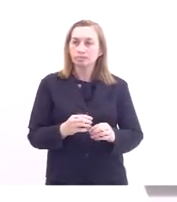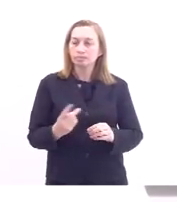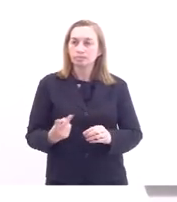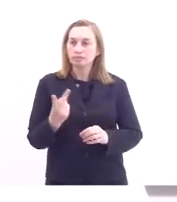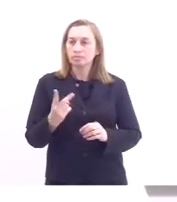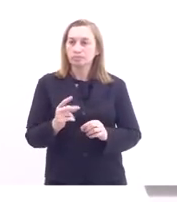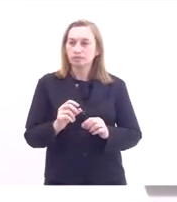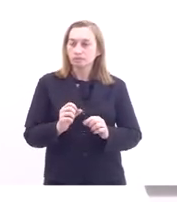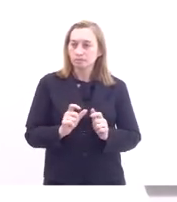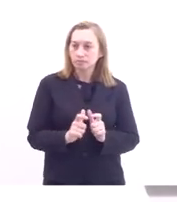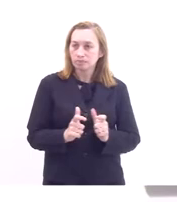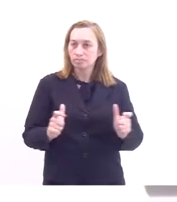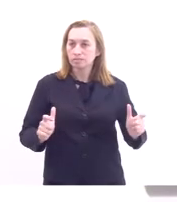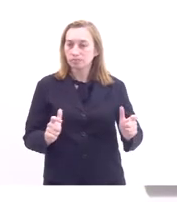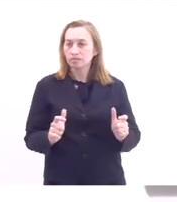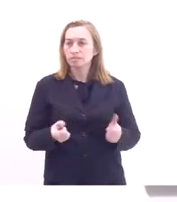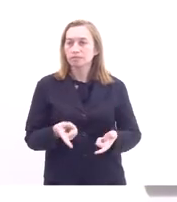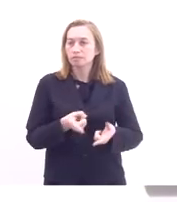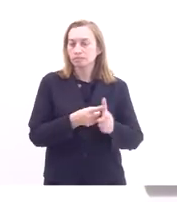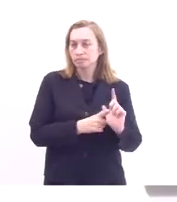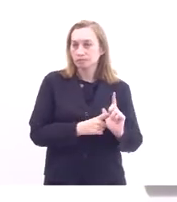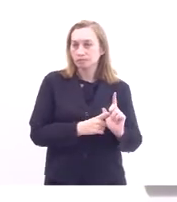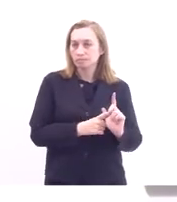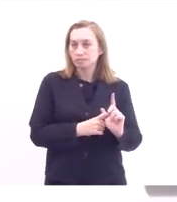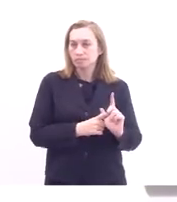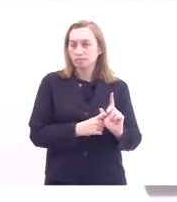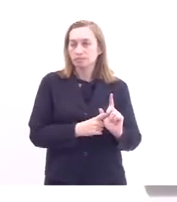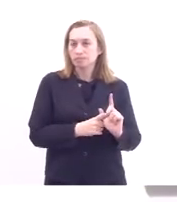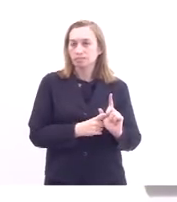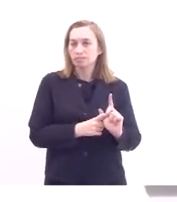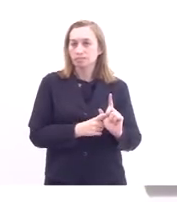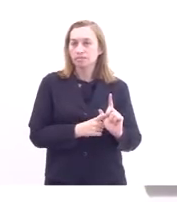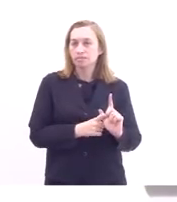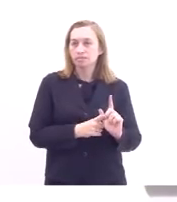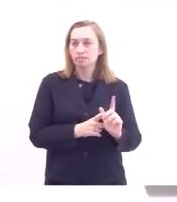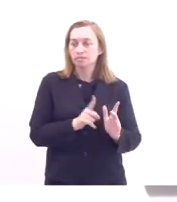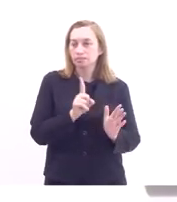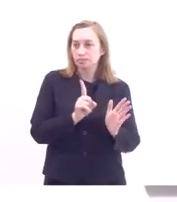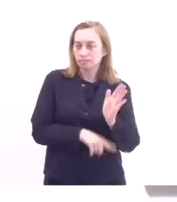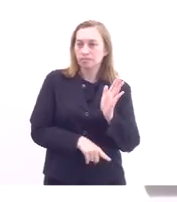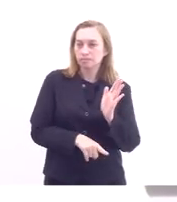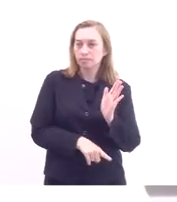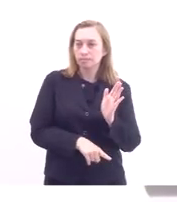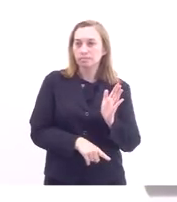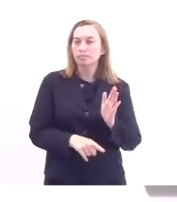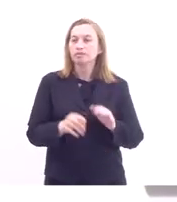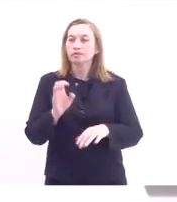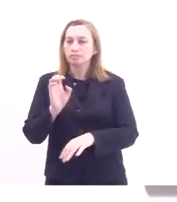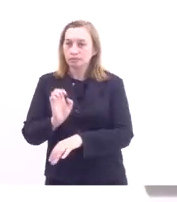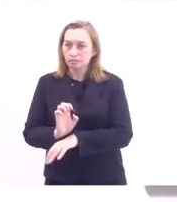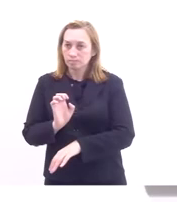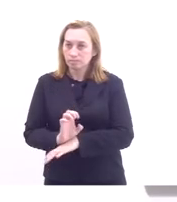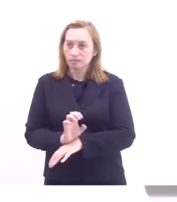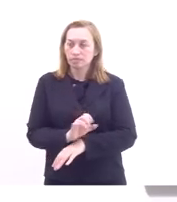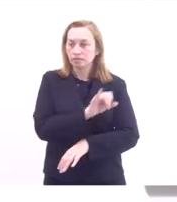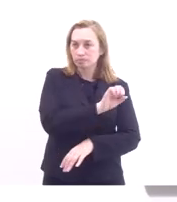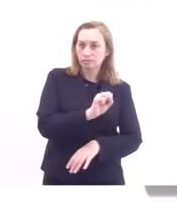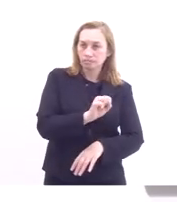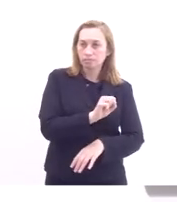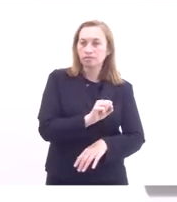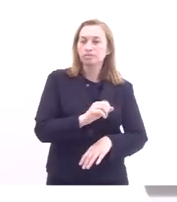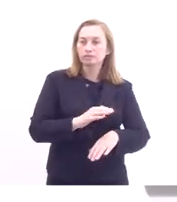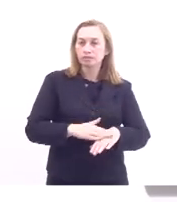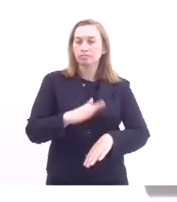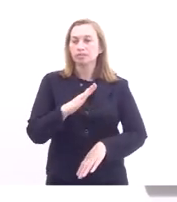gente um resultado de dívida consolidada líquida um pouco mais baixo, que a disponibilidade do Estado está alta e a RCL do Estado está